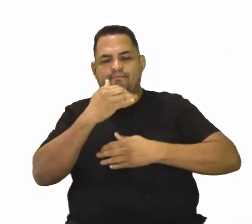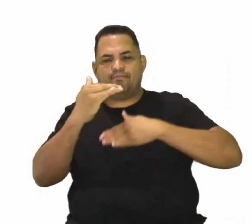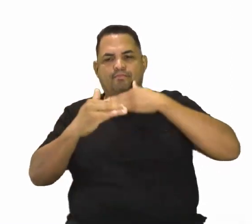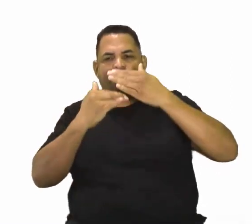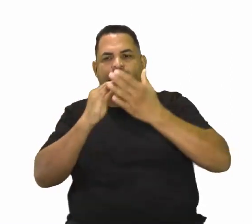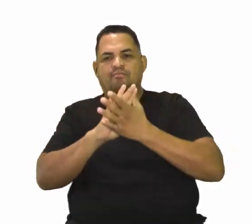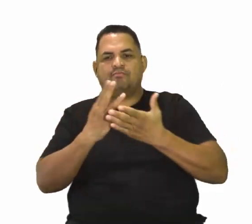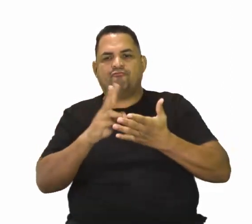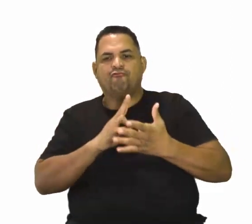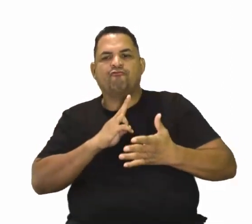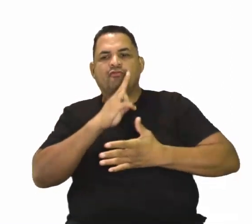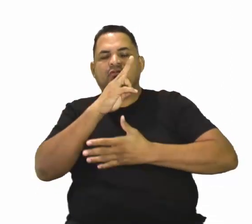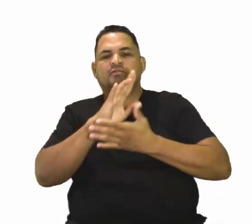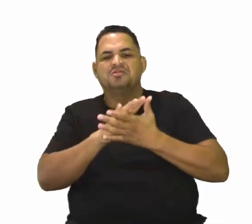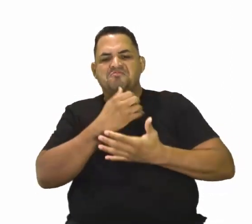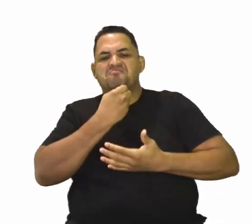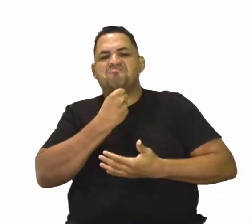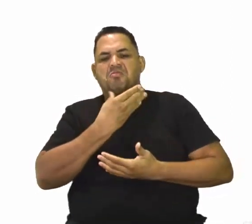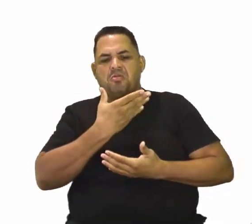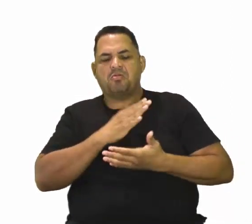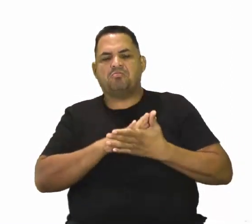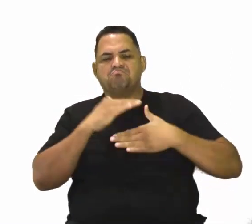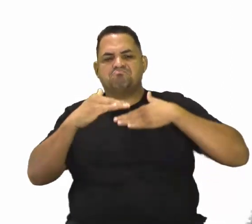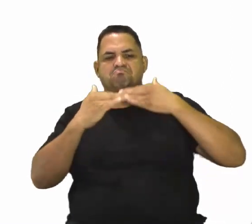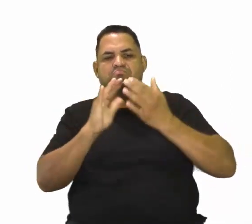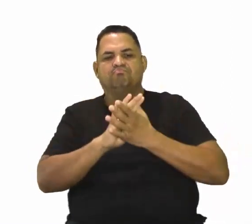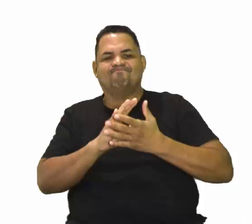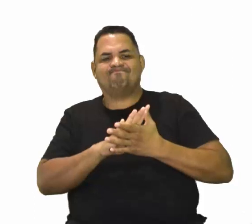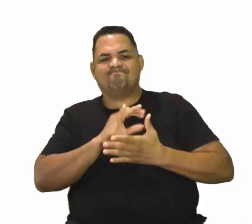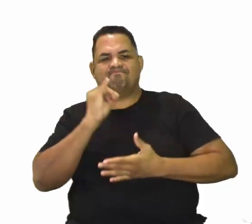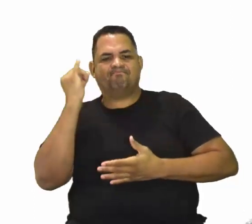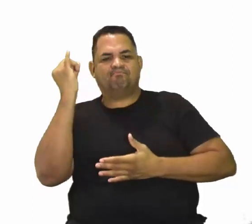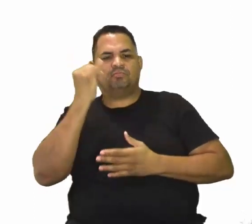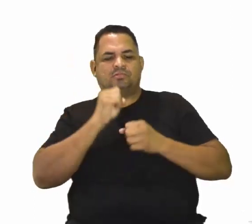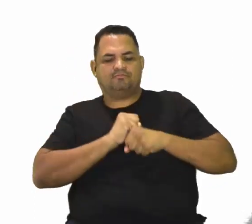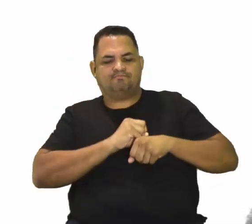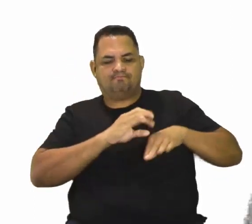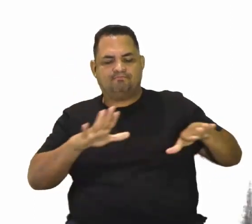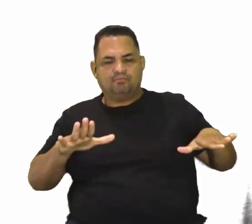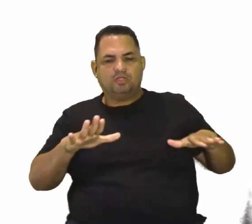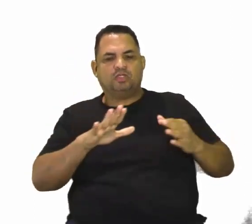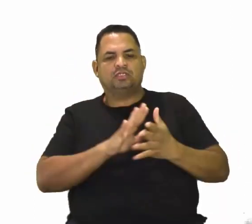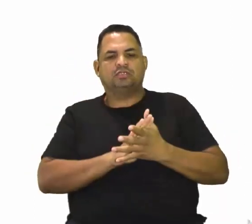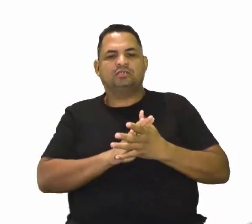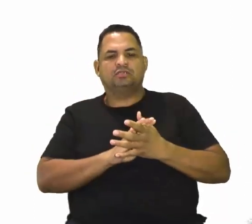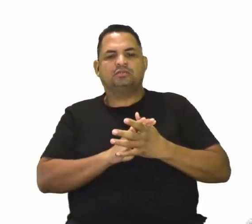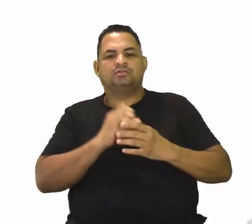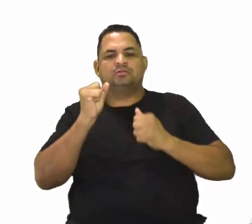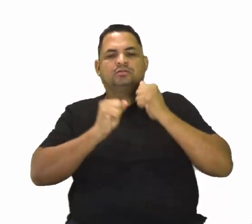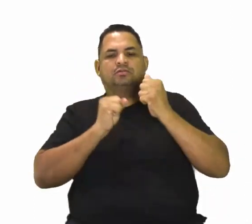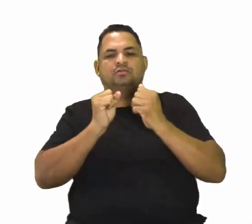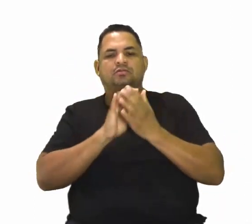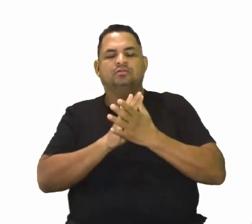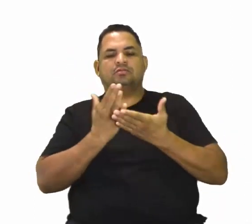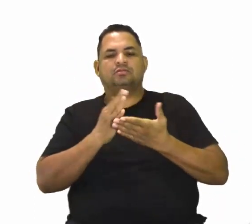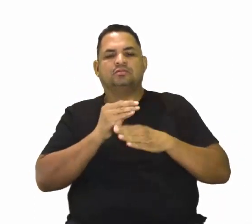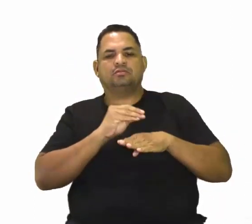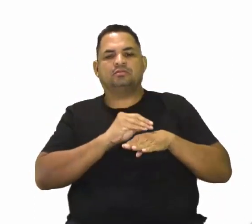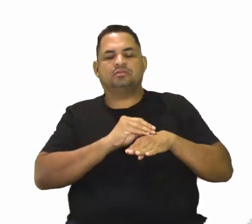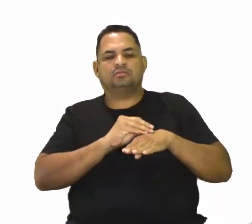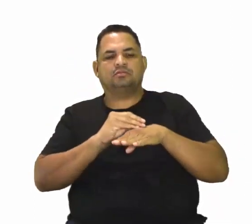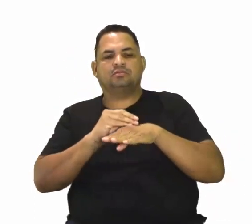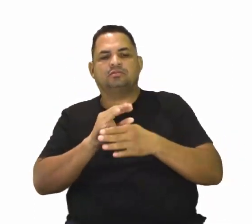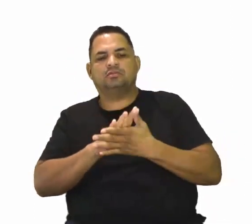do Japão foi muito forte e bem sucedida, uma notável expansão na indústria, conduziu o Japão